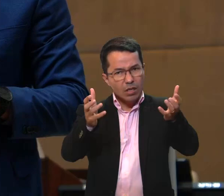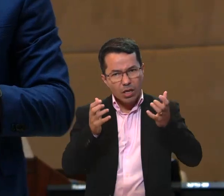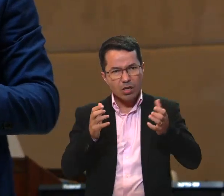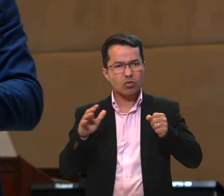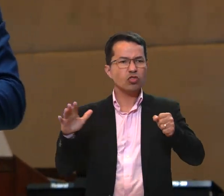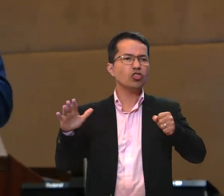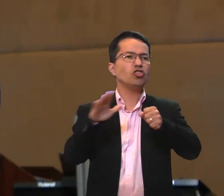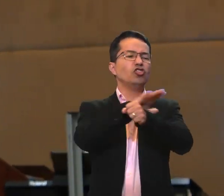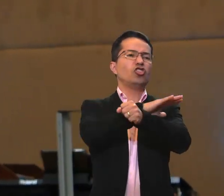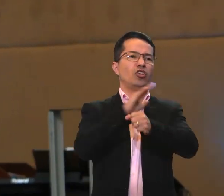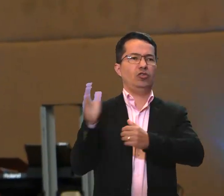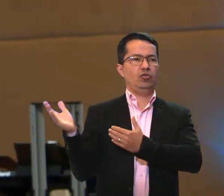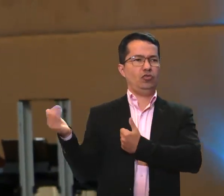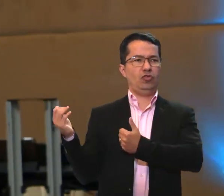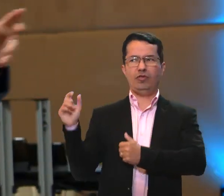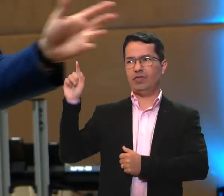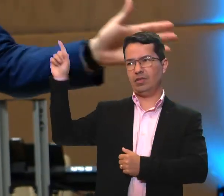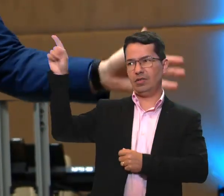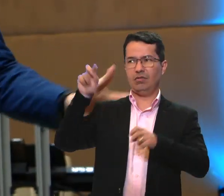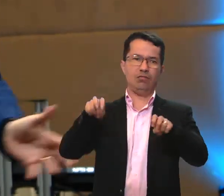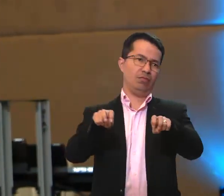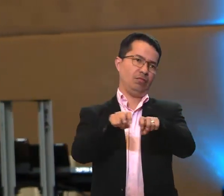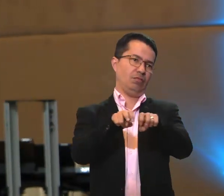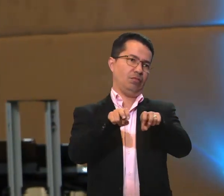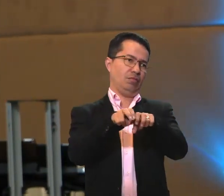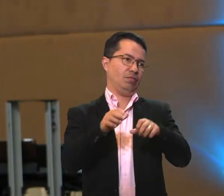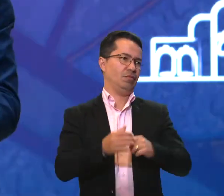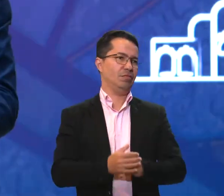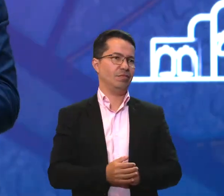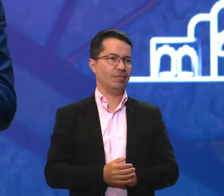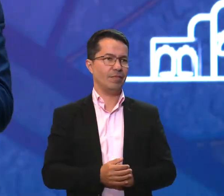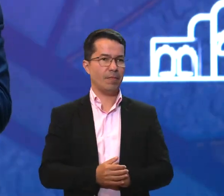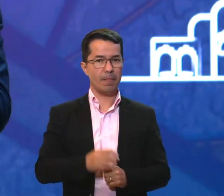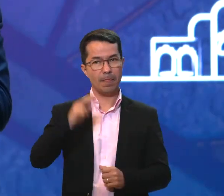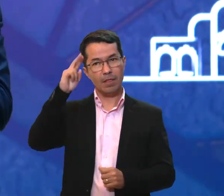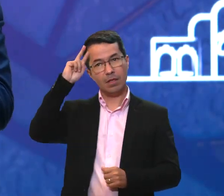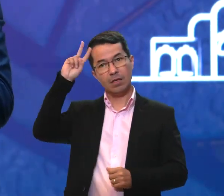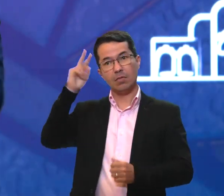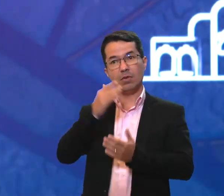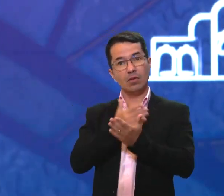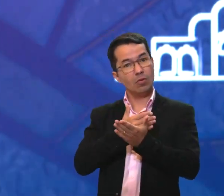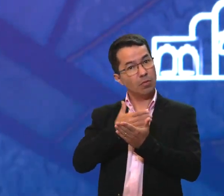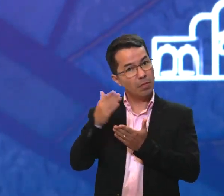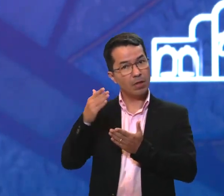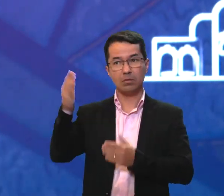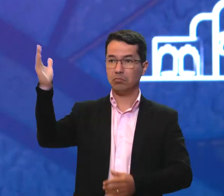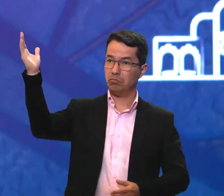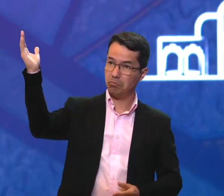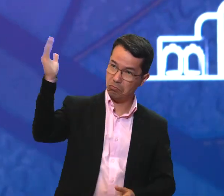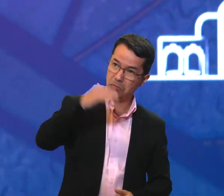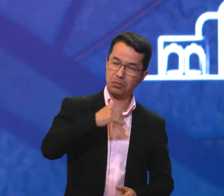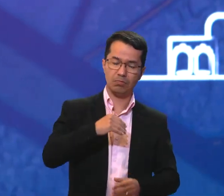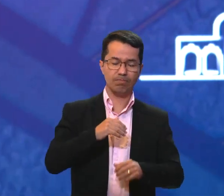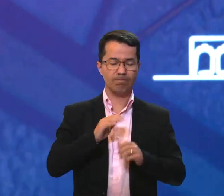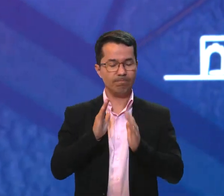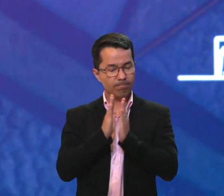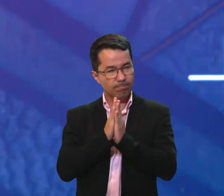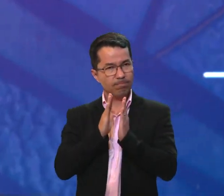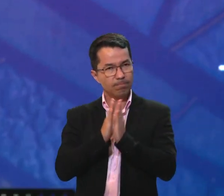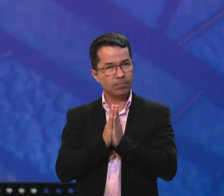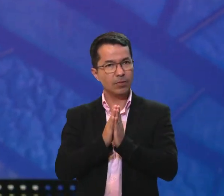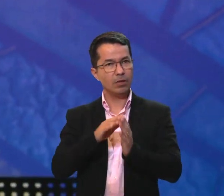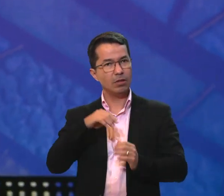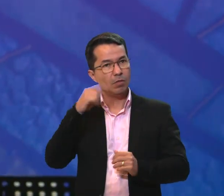E eu lembro que eu comecei a vir e um dia compartilhei isso no culto. E naquela semana, quando eu cheguei, apareceram mais